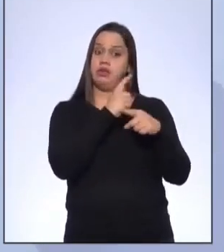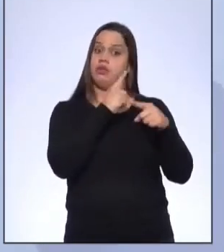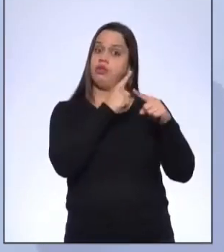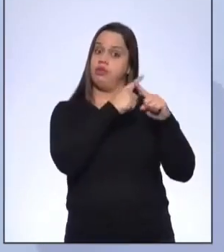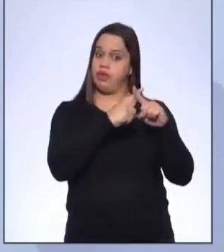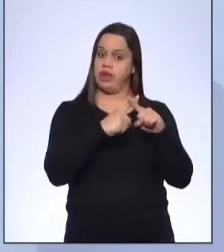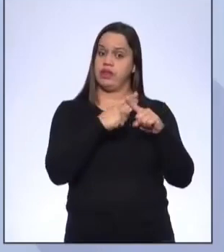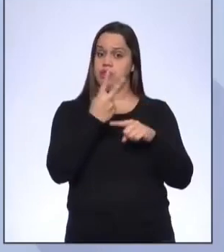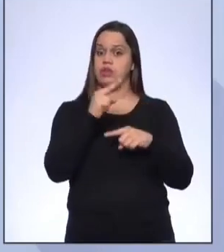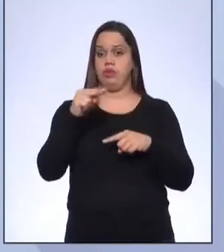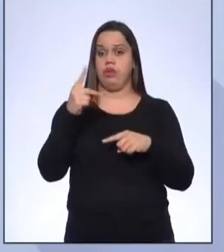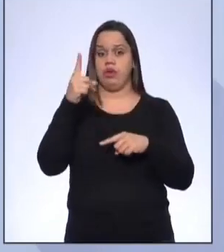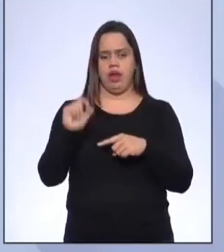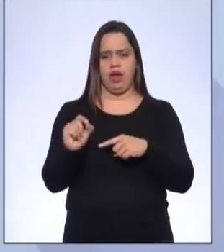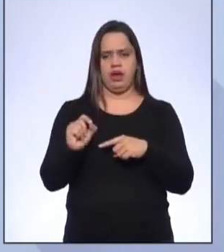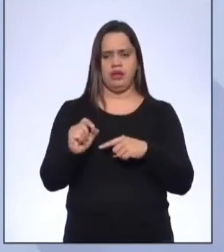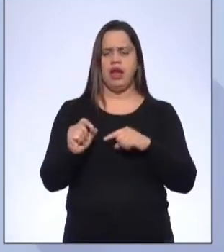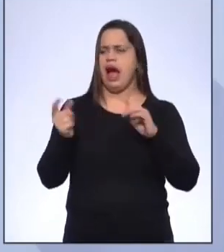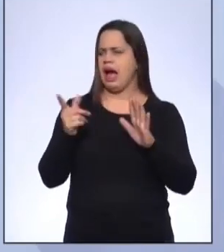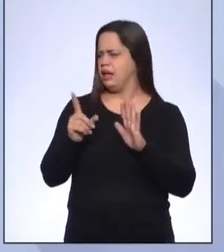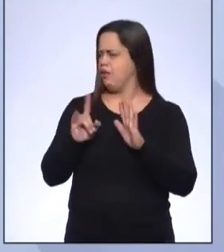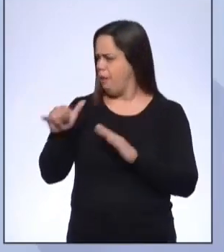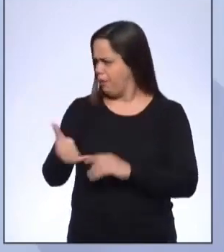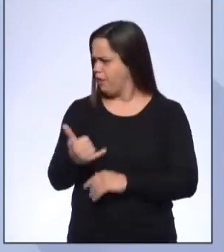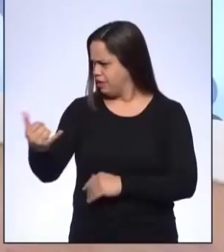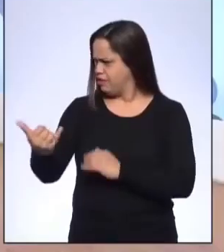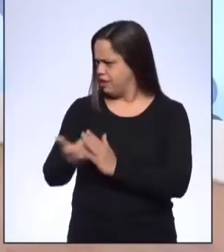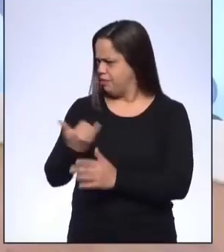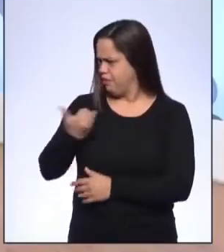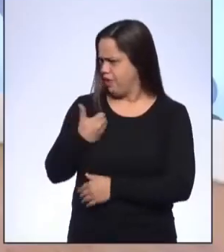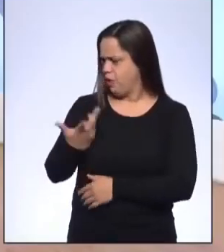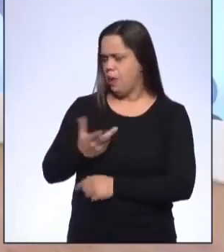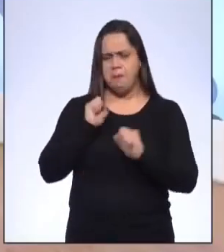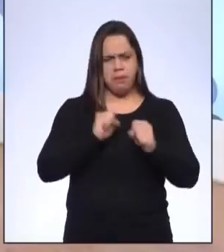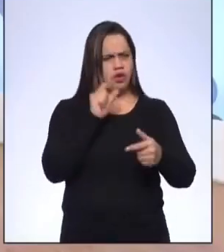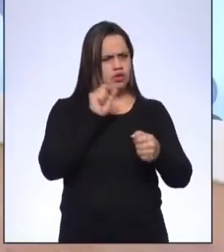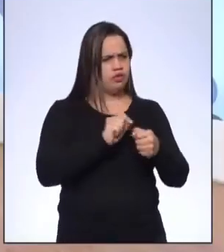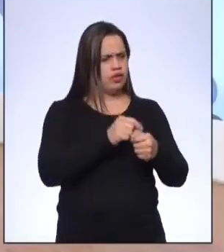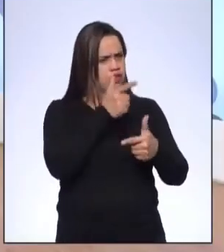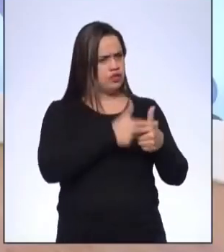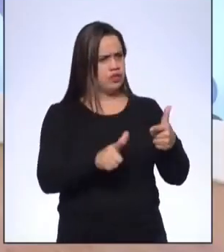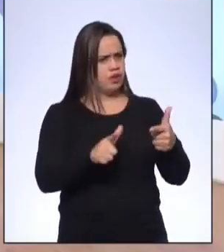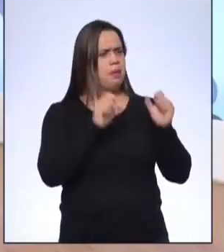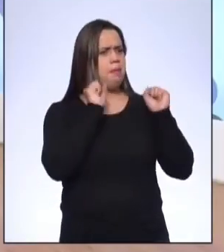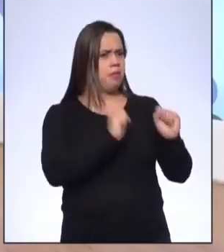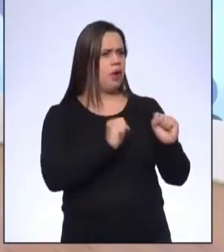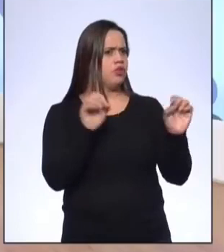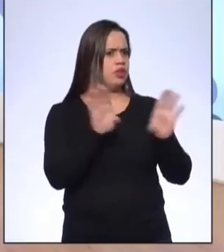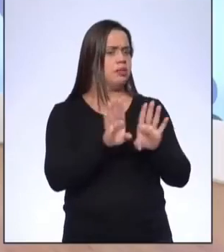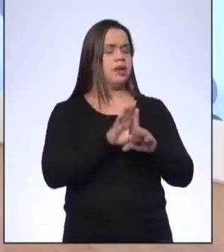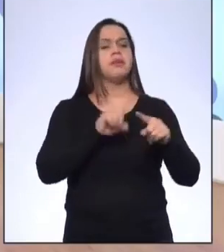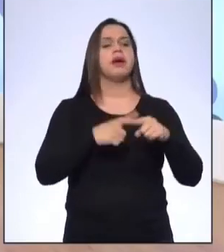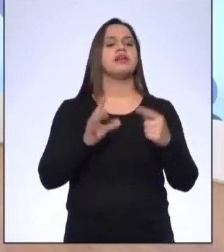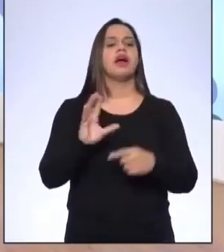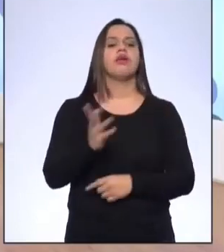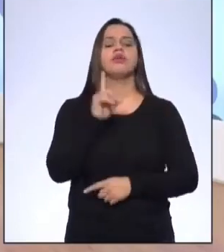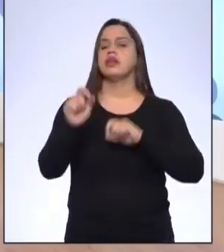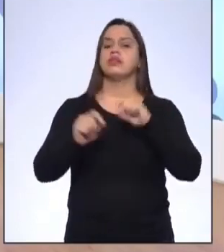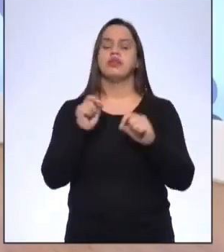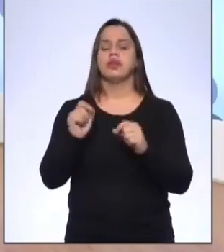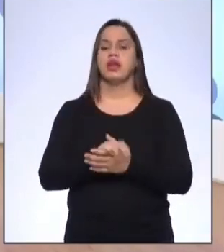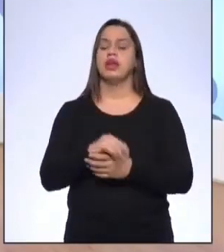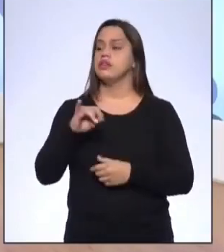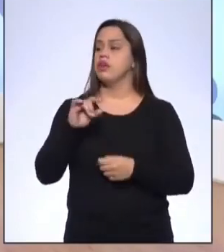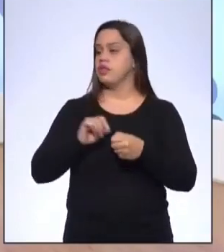questão, eu posso fazer a divisão também? Eu posso, não posso? Posso. E aí o que acontece? Se eu fizer essa divisão aqui,